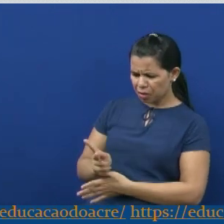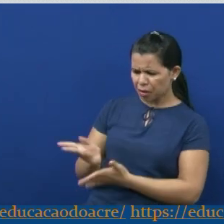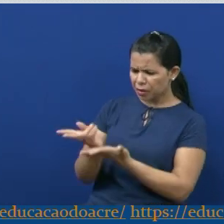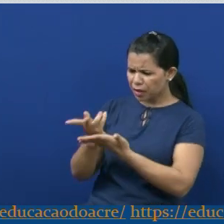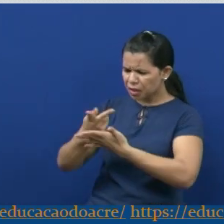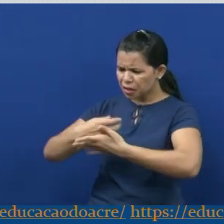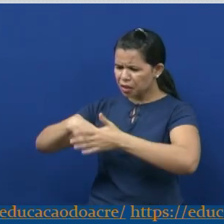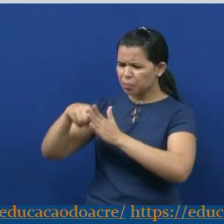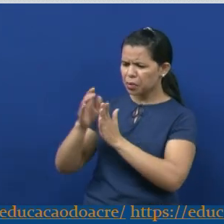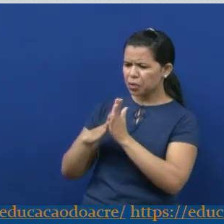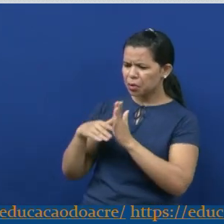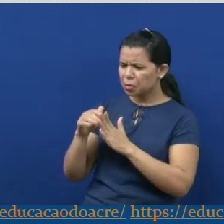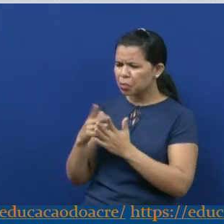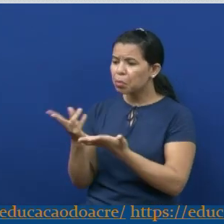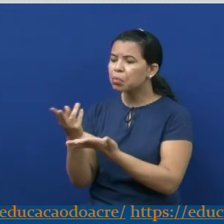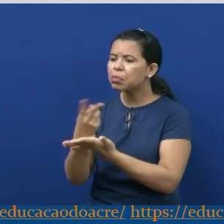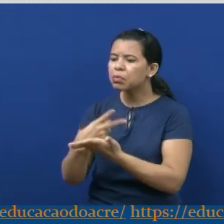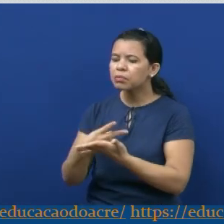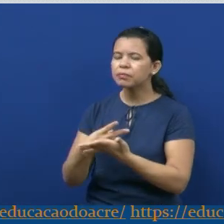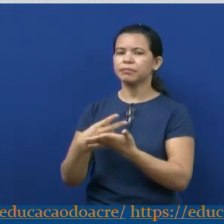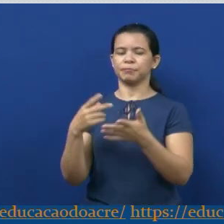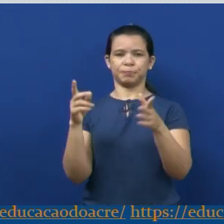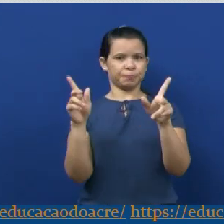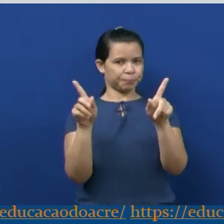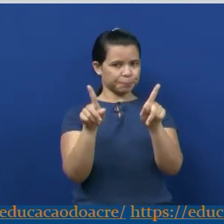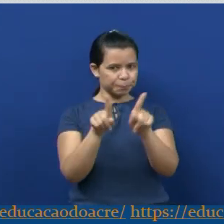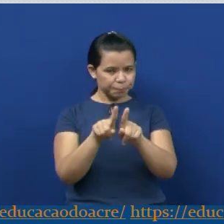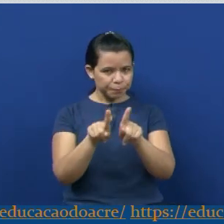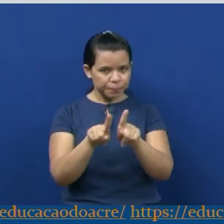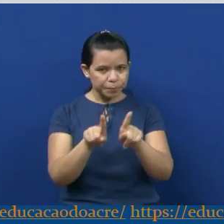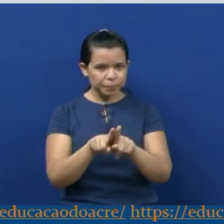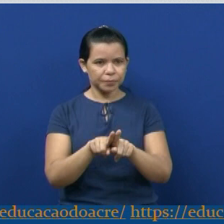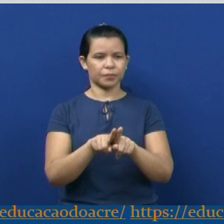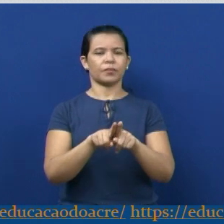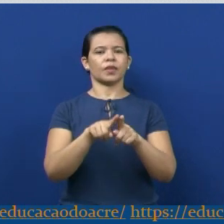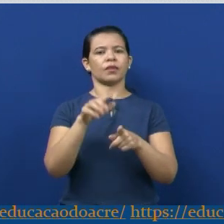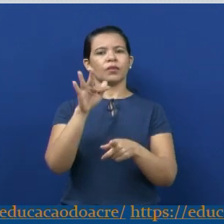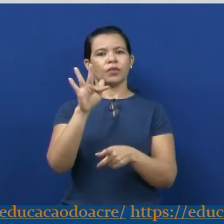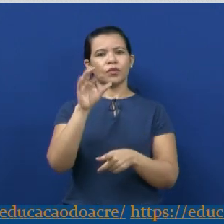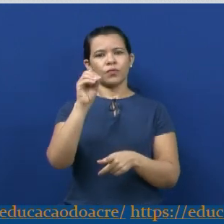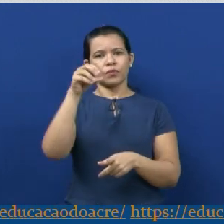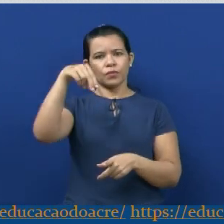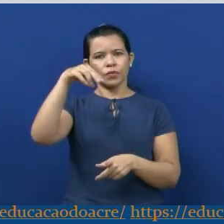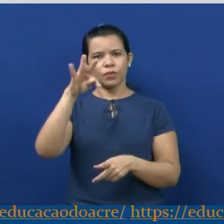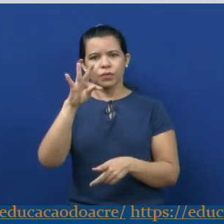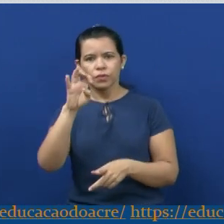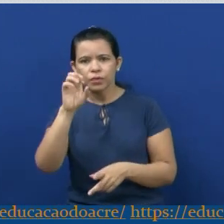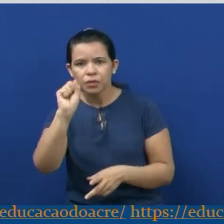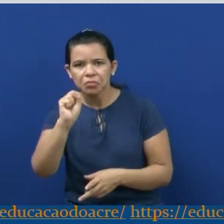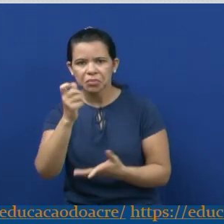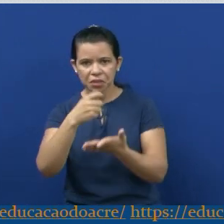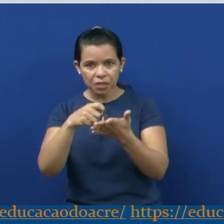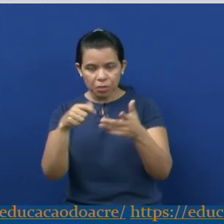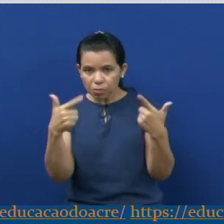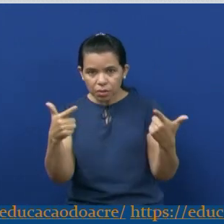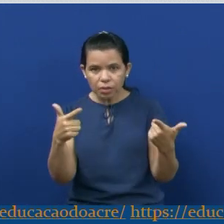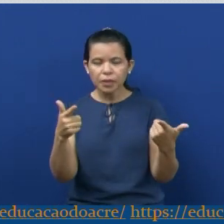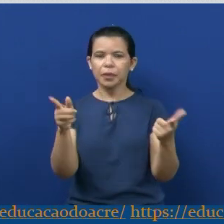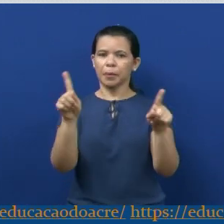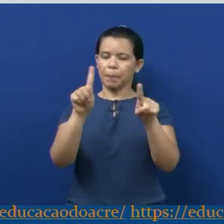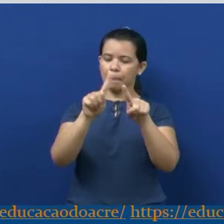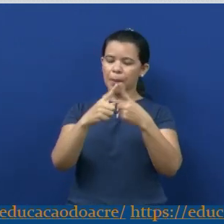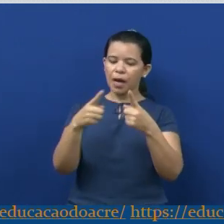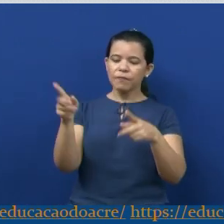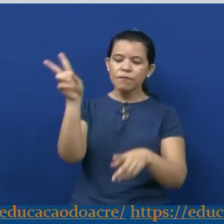obra de arte? Também são exemplos de fontes não escritas, porém visuais. Ou seja, é